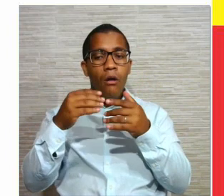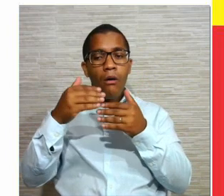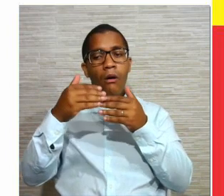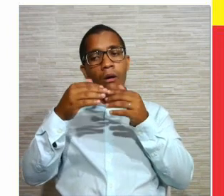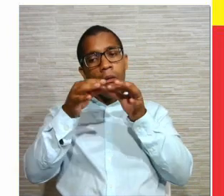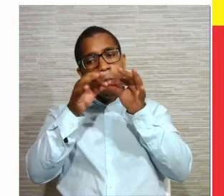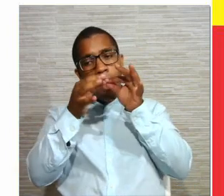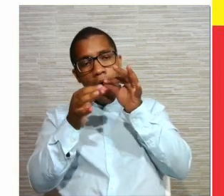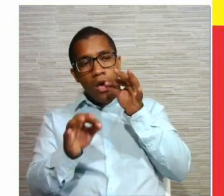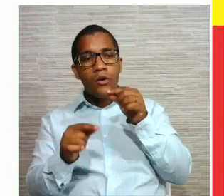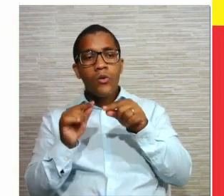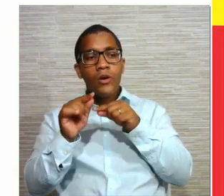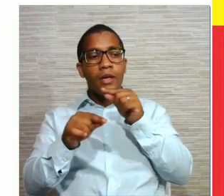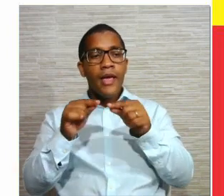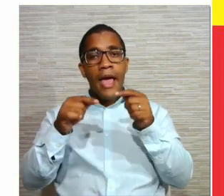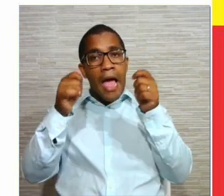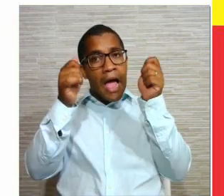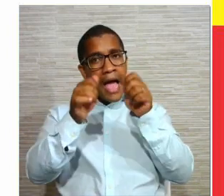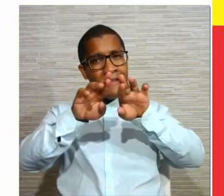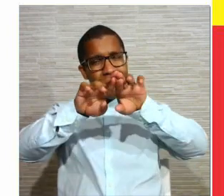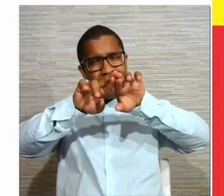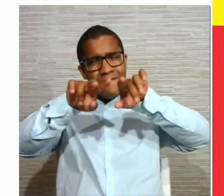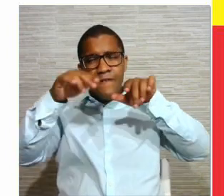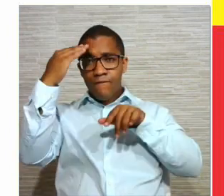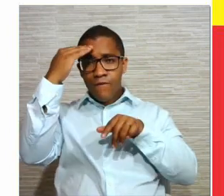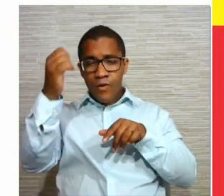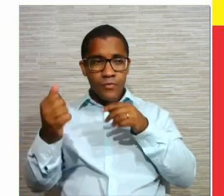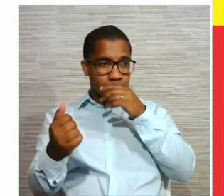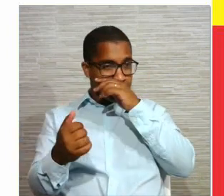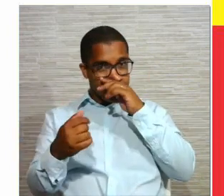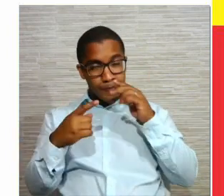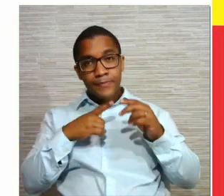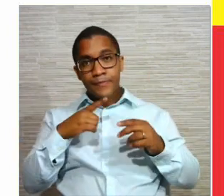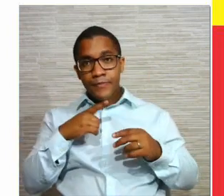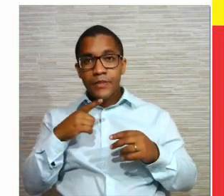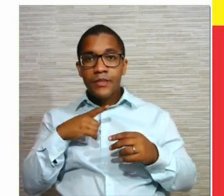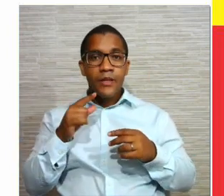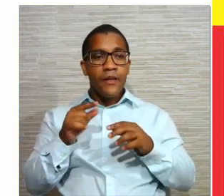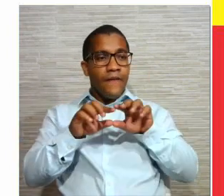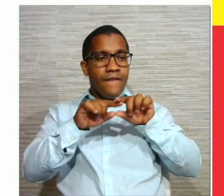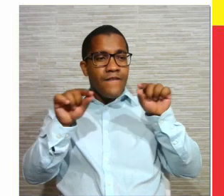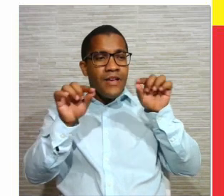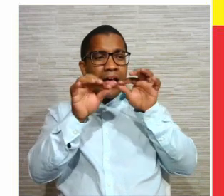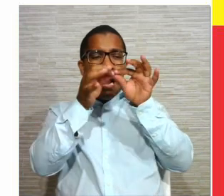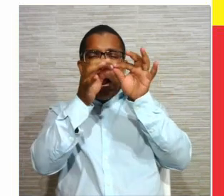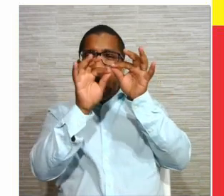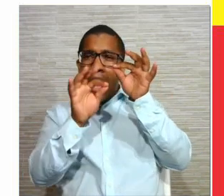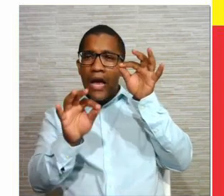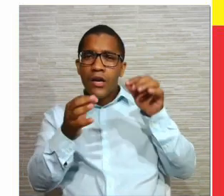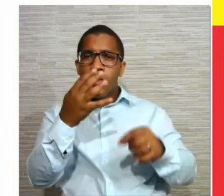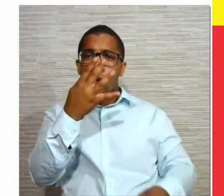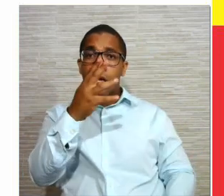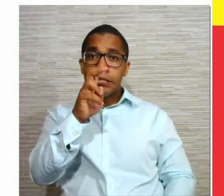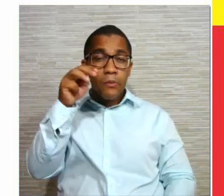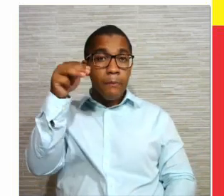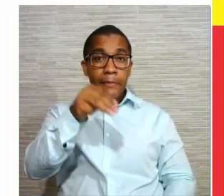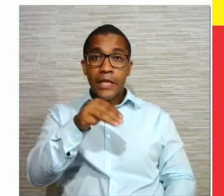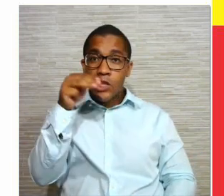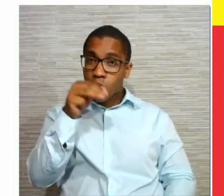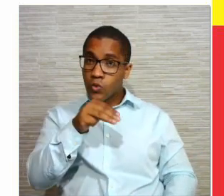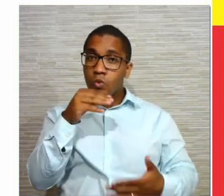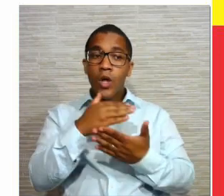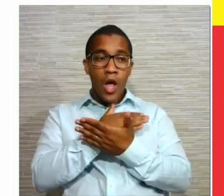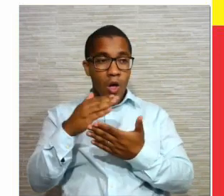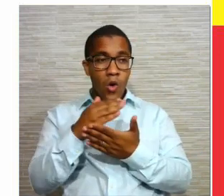almeja o status de grande arte, né? Suítes sinfônicas, faixas de 45 minutos, virtuosismo